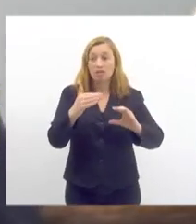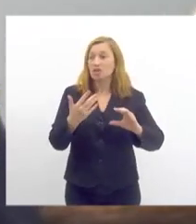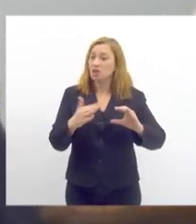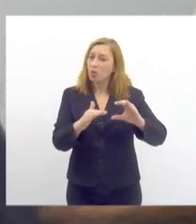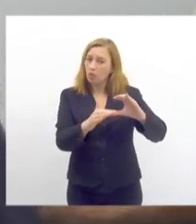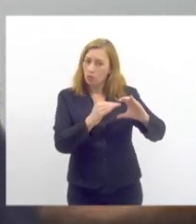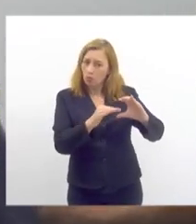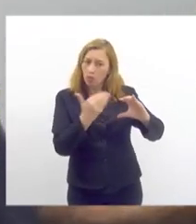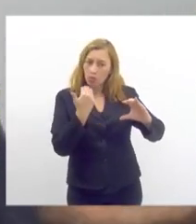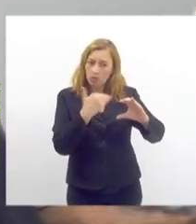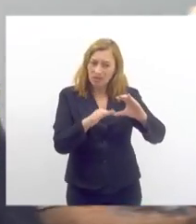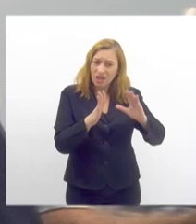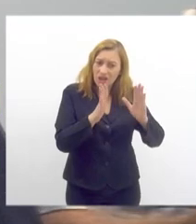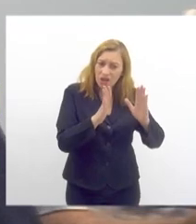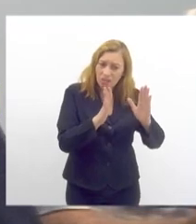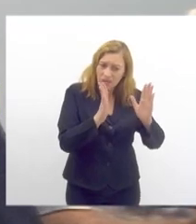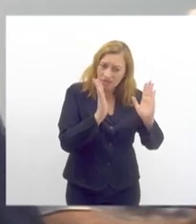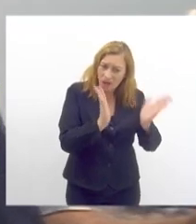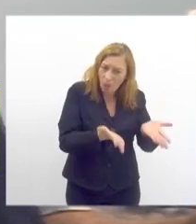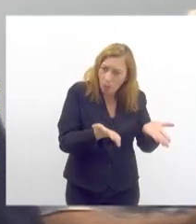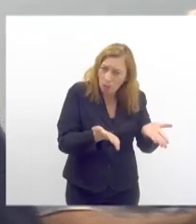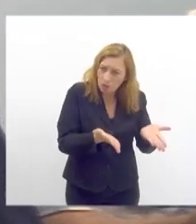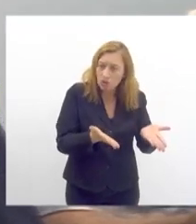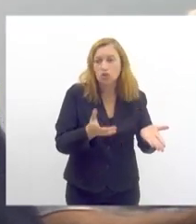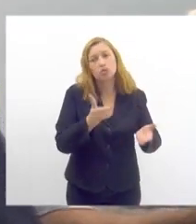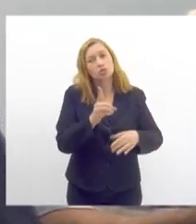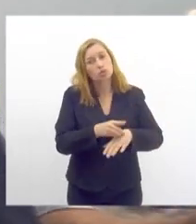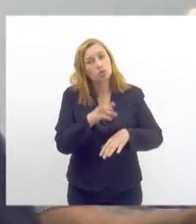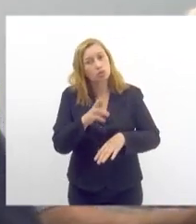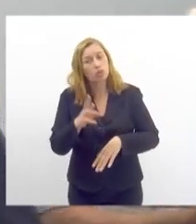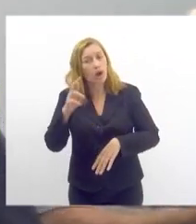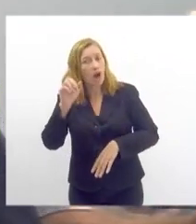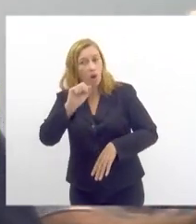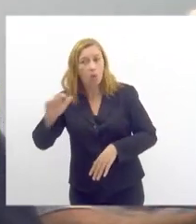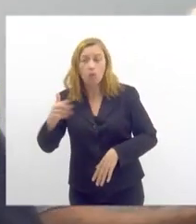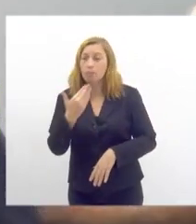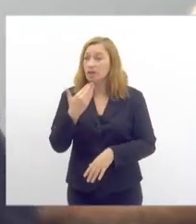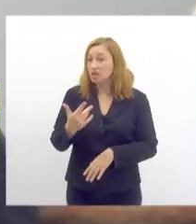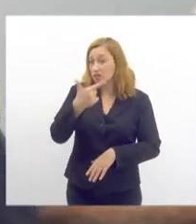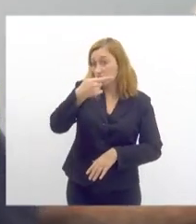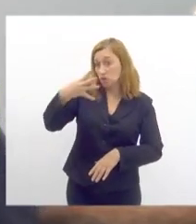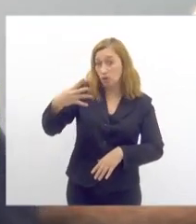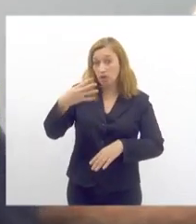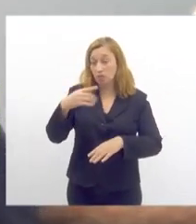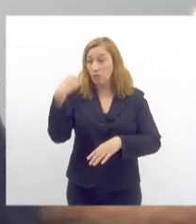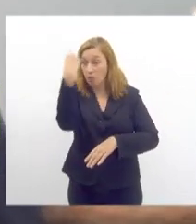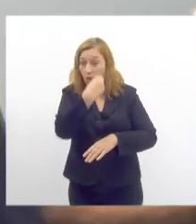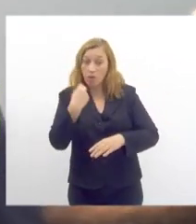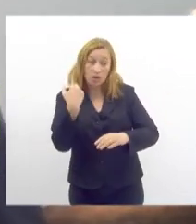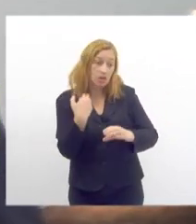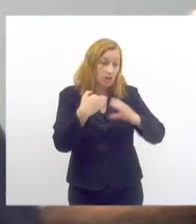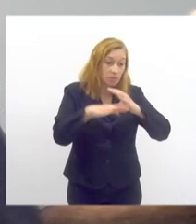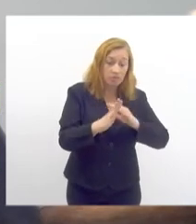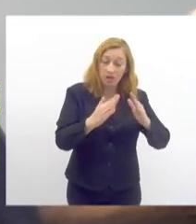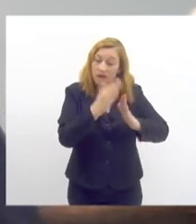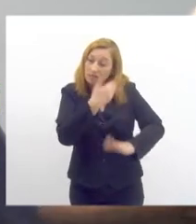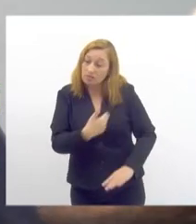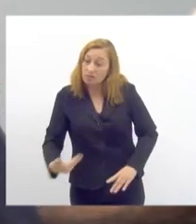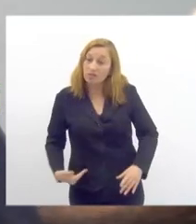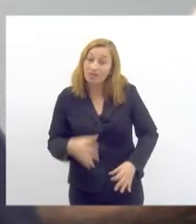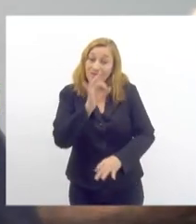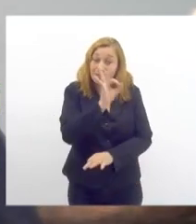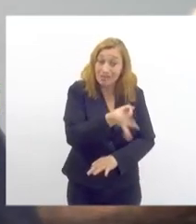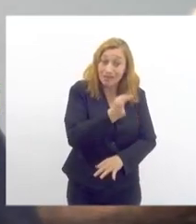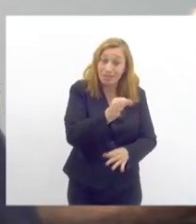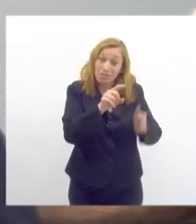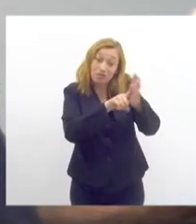mandar o plano hoje? Bom, o doutor Raul fez um parecer em 24 horas, encaminhamos para a Casa Civil, que obviamente tem que